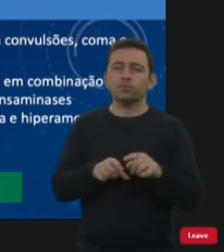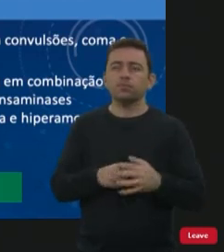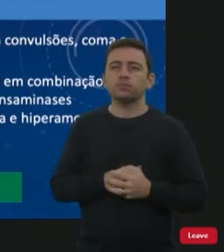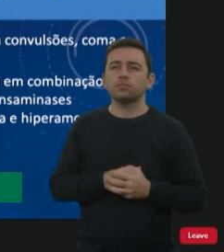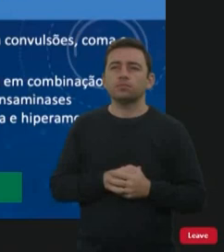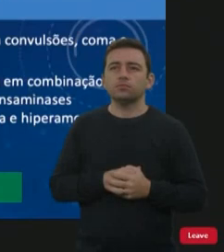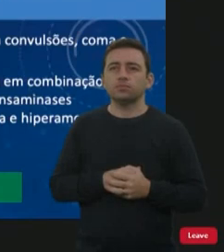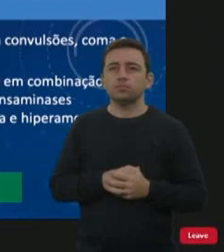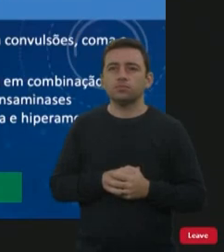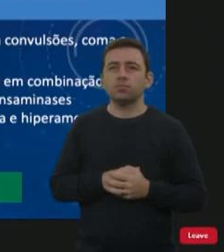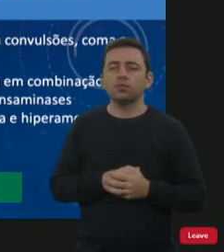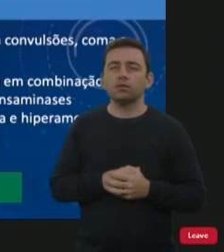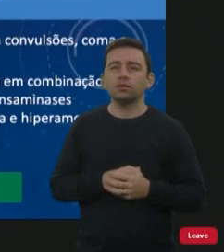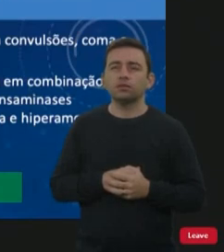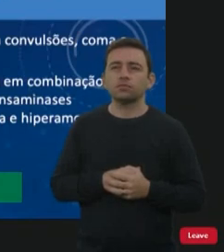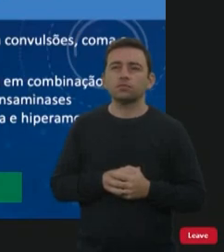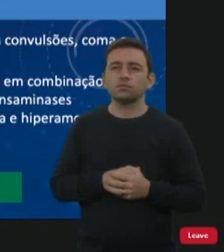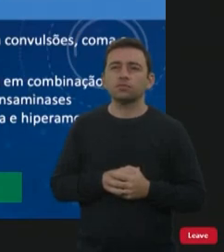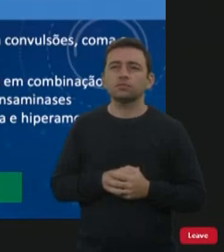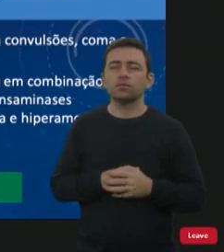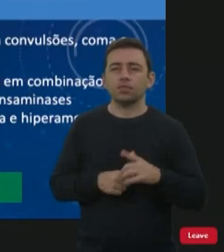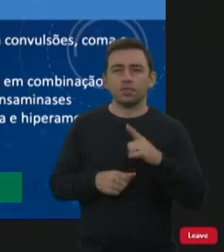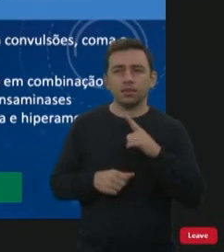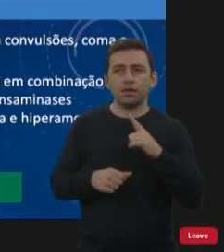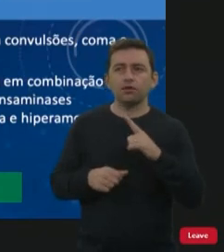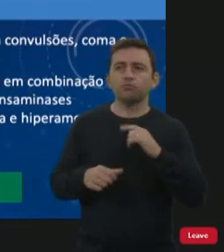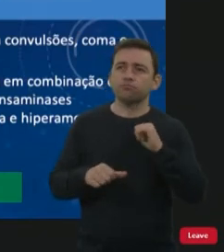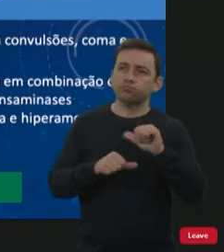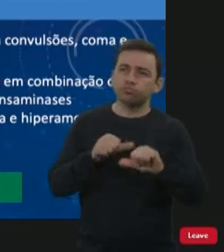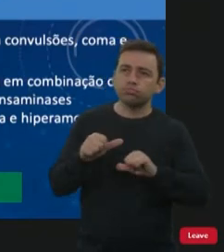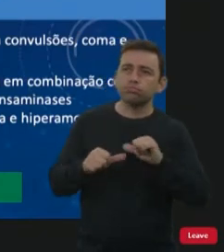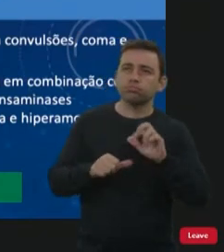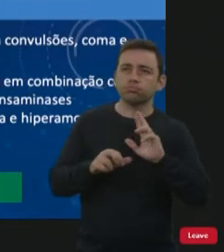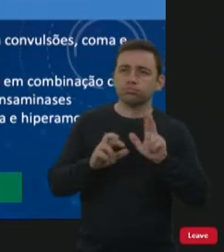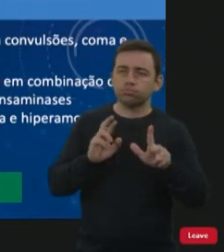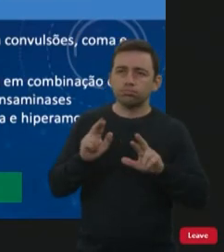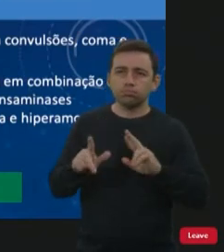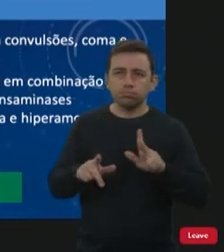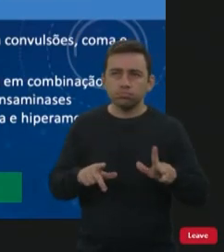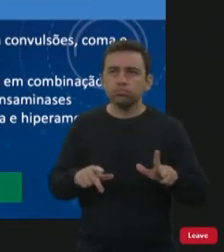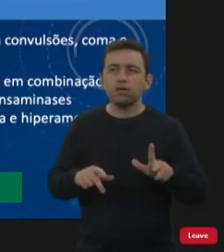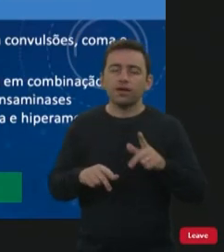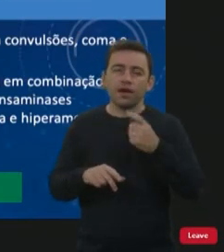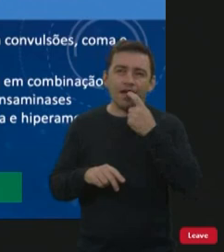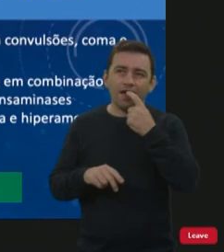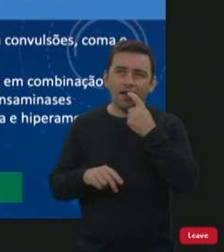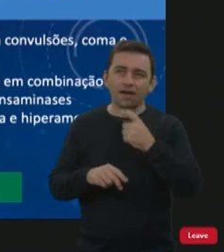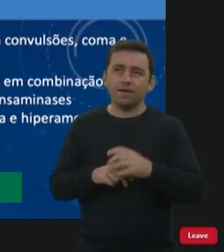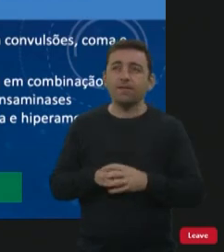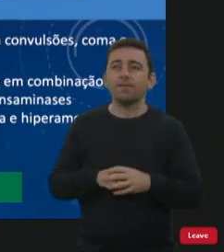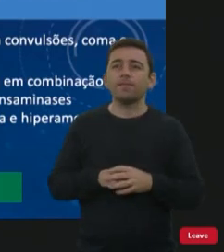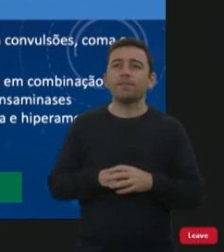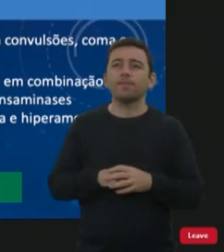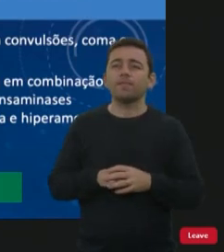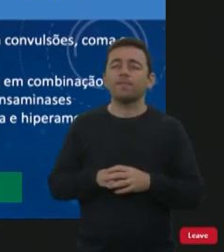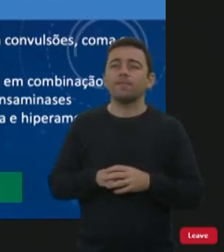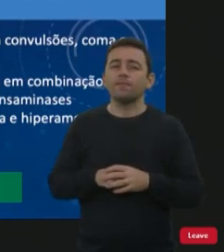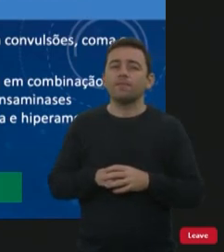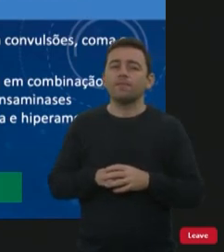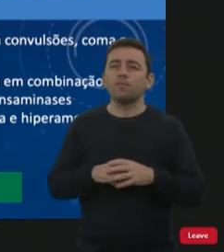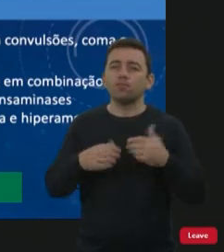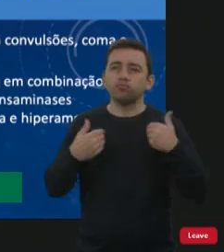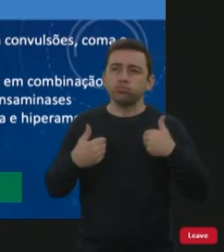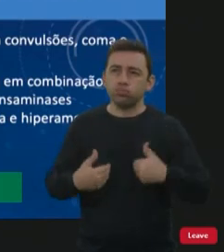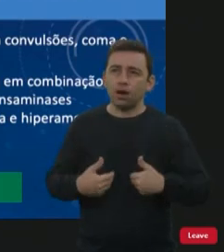aí as alterações da esquelética. Então, é normal a gente